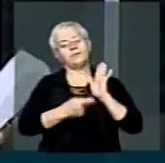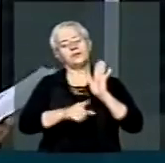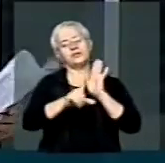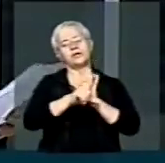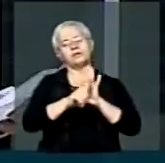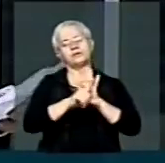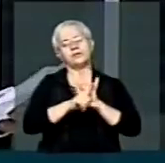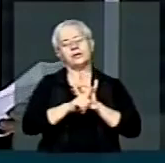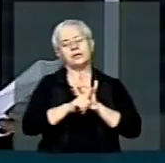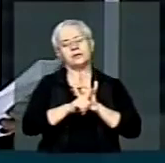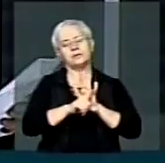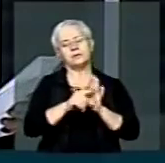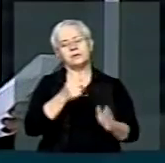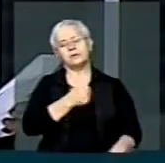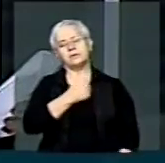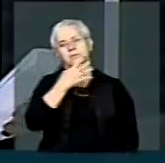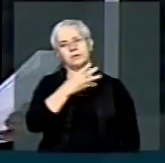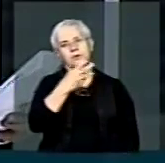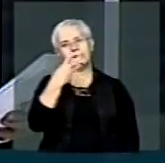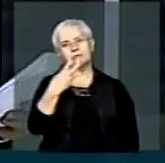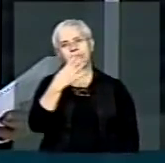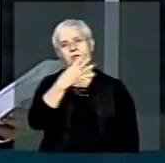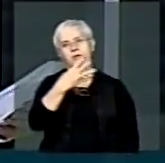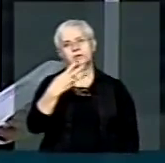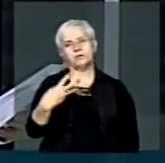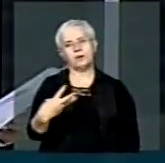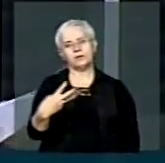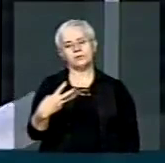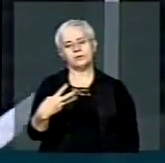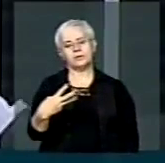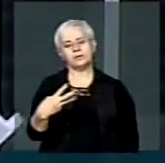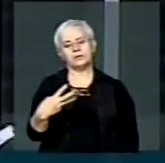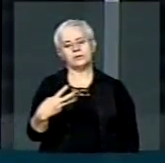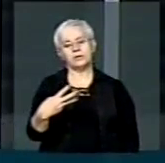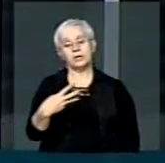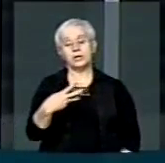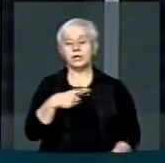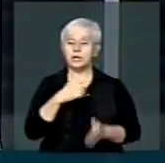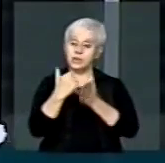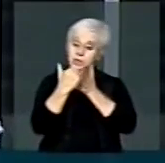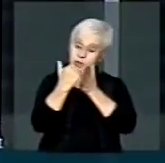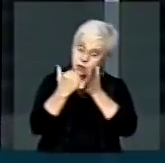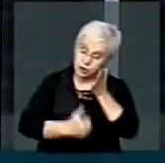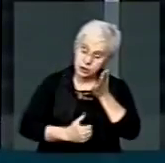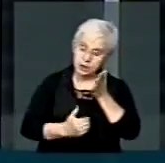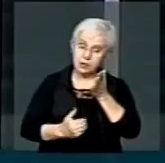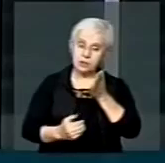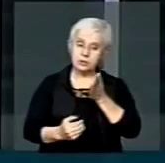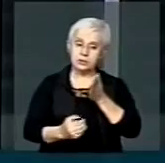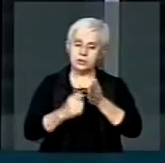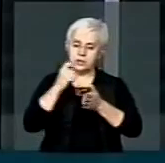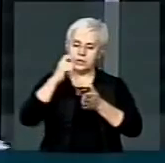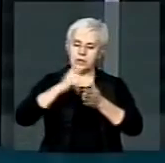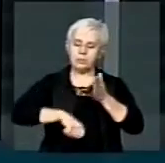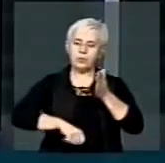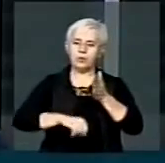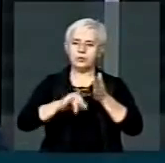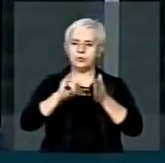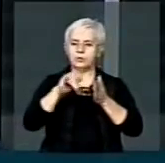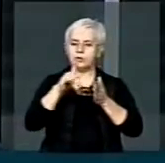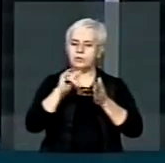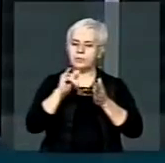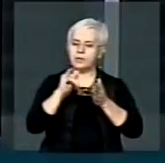lei, o projeto de lei 4343, que reduz e retira boa parte da